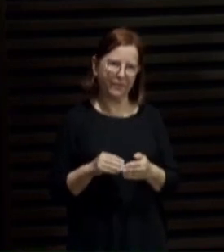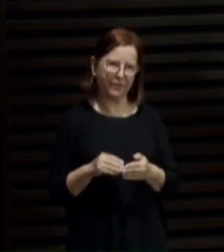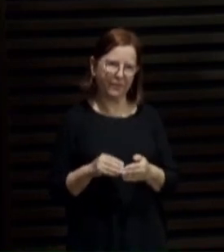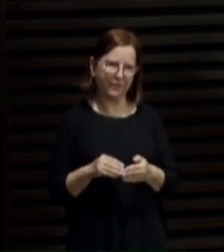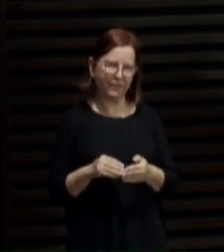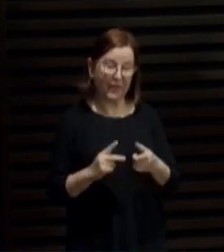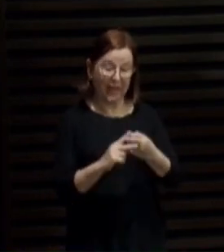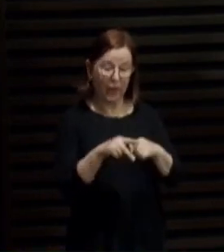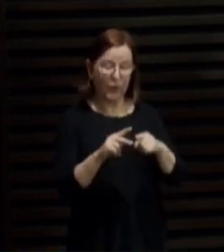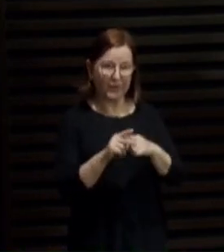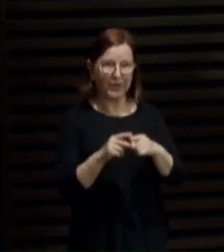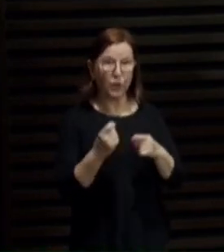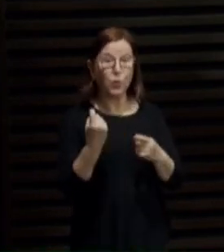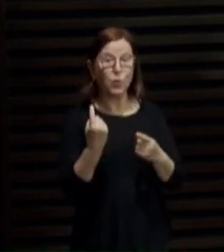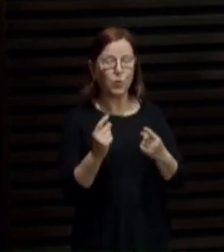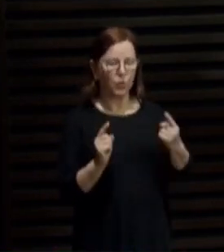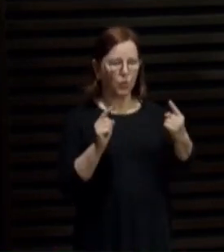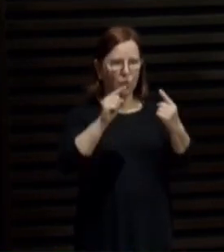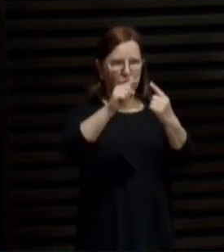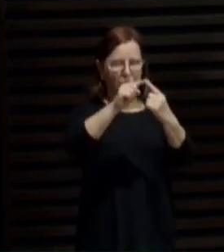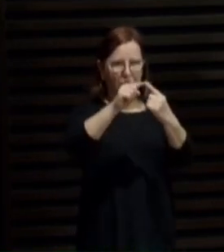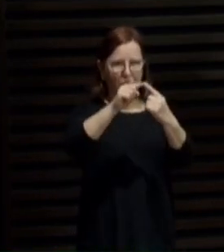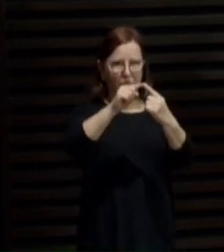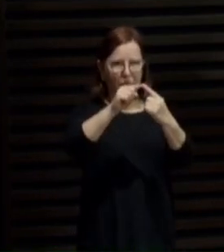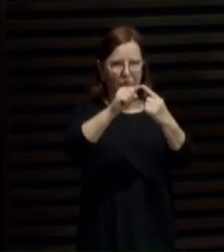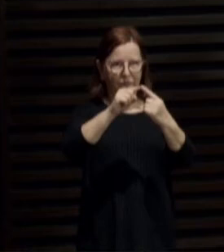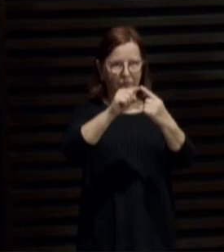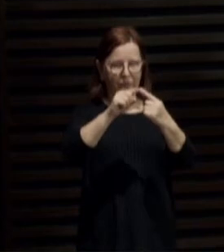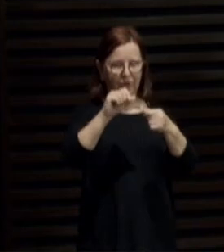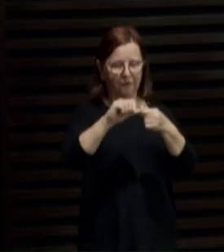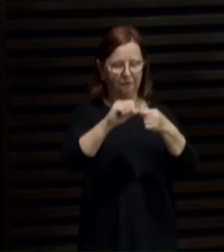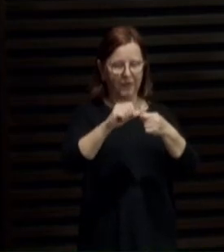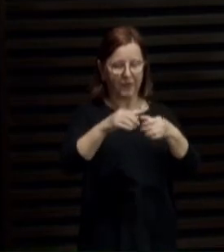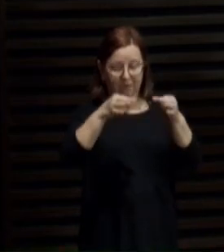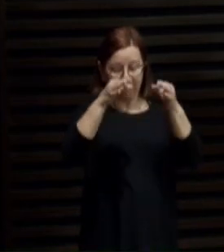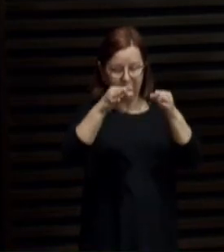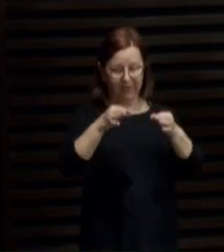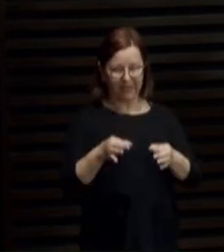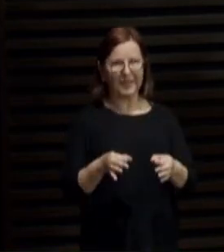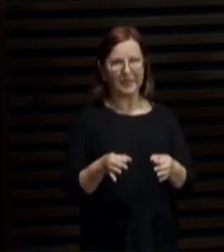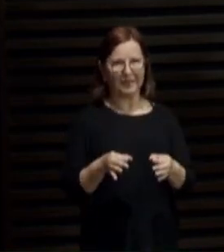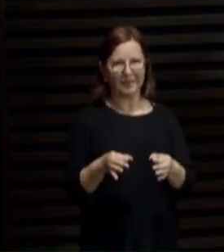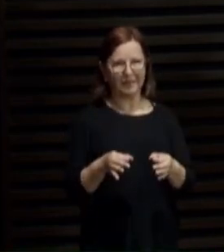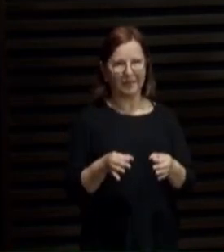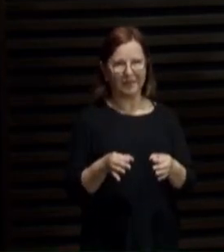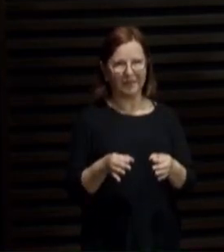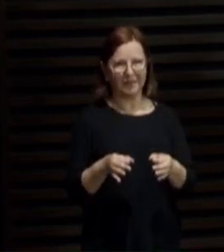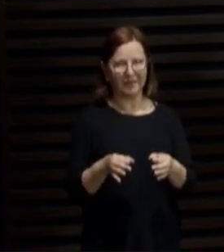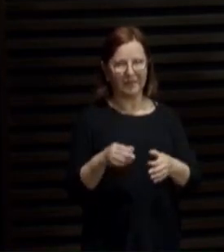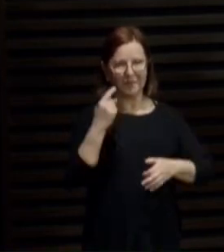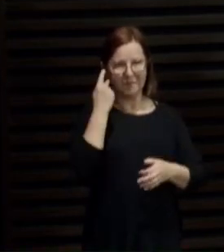único objetivo de colocar no prumo para que sejamos utilizados no edifício celestial.